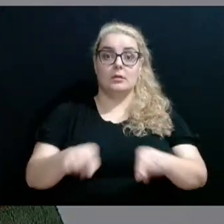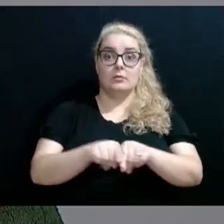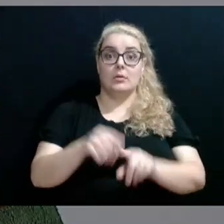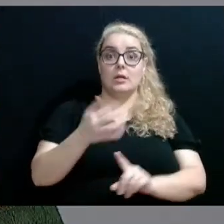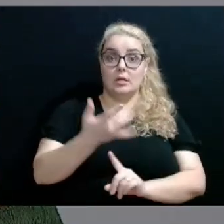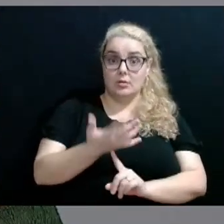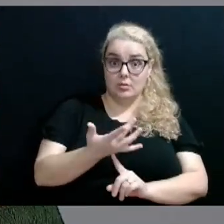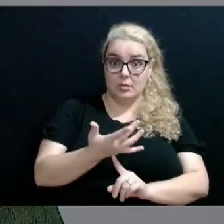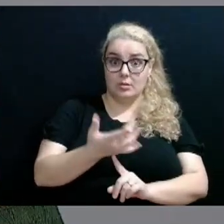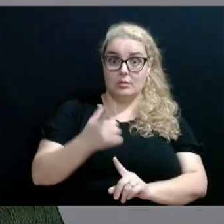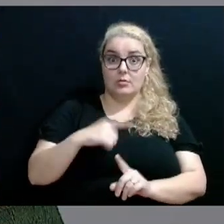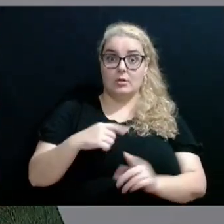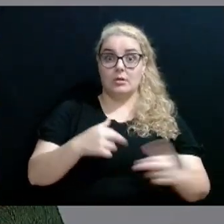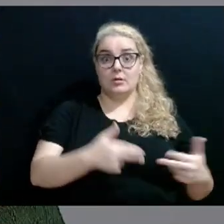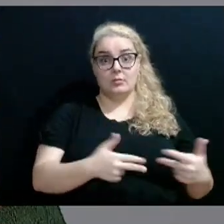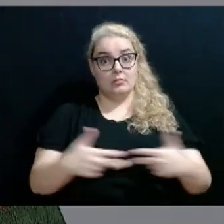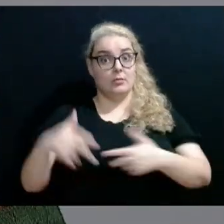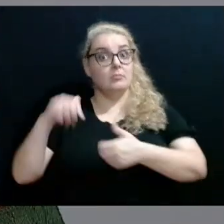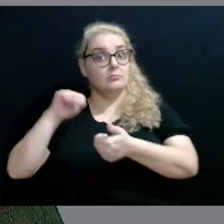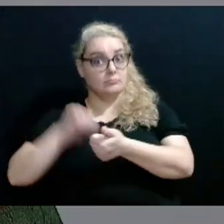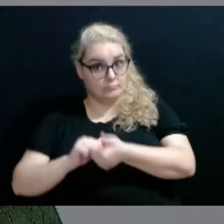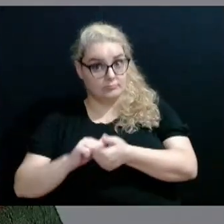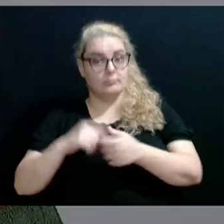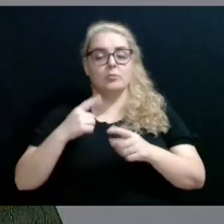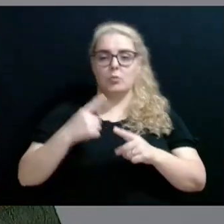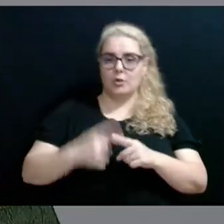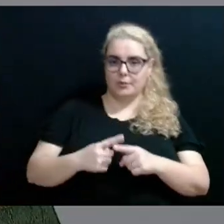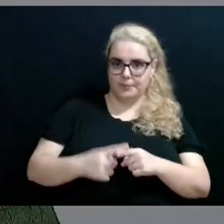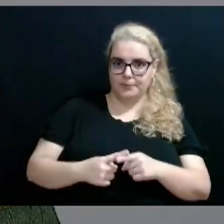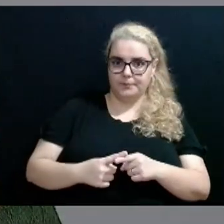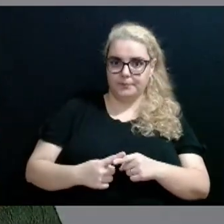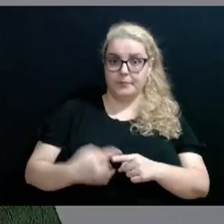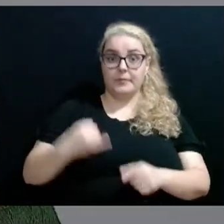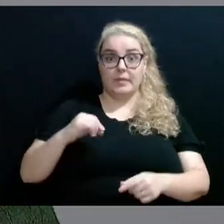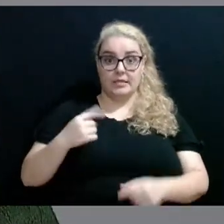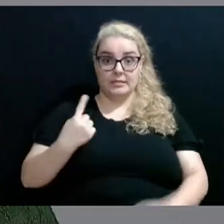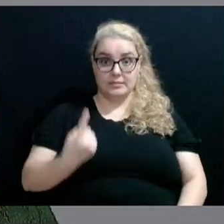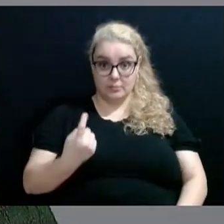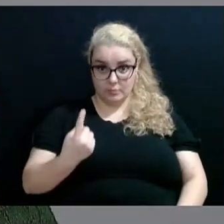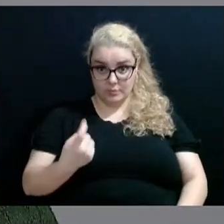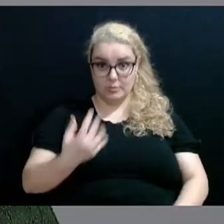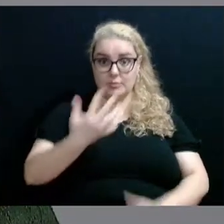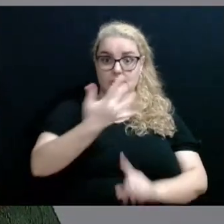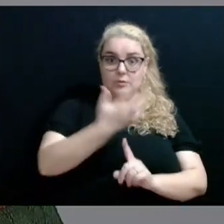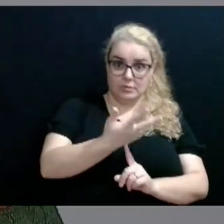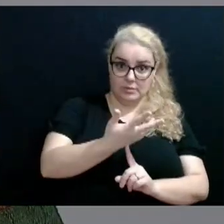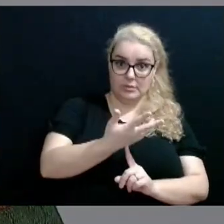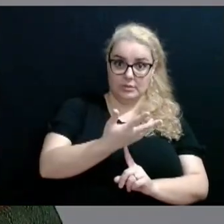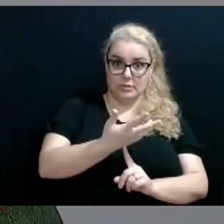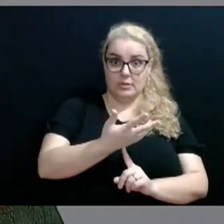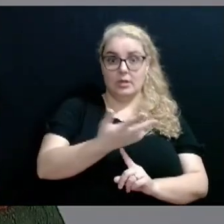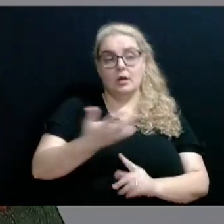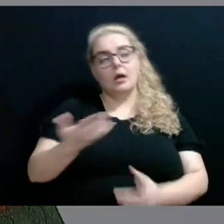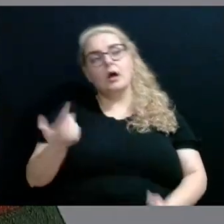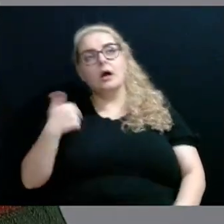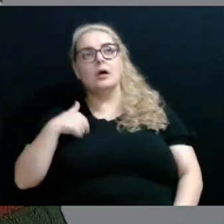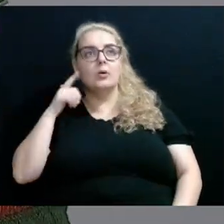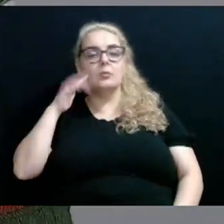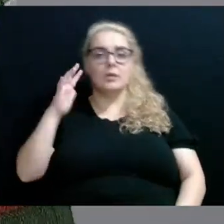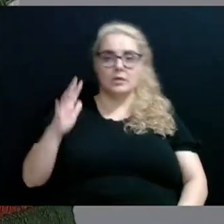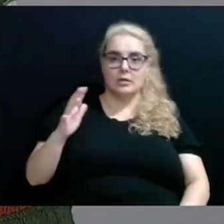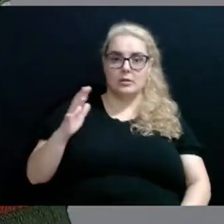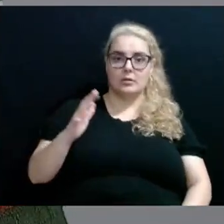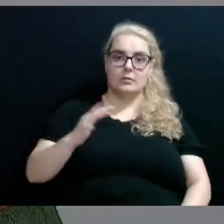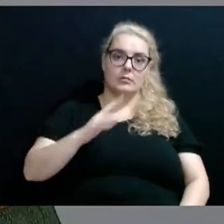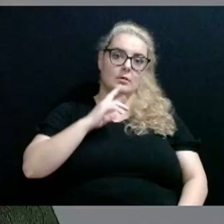que ter um padrão de qualidade. Por quê? Porque se eu vou fazer uma única vela, né, eu pensei que ela ia ficar cor-de-rosa